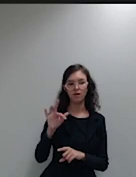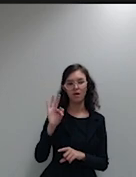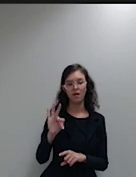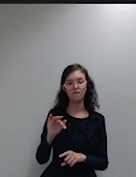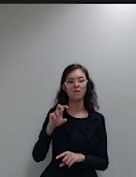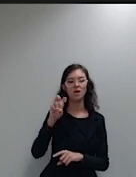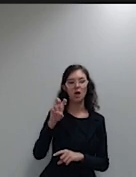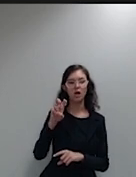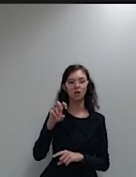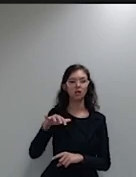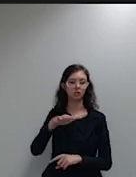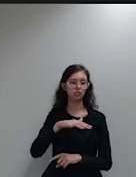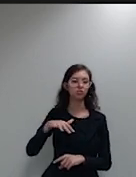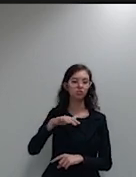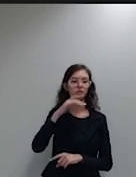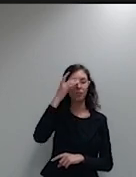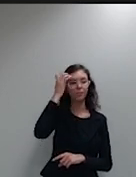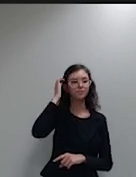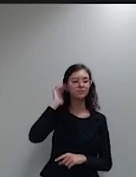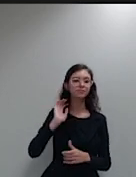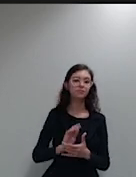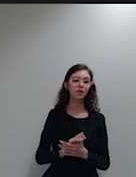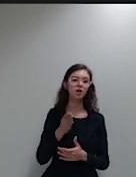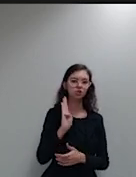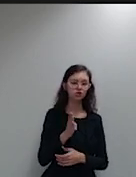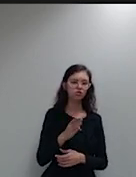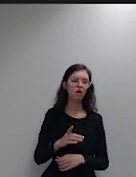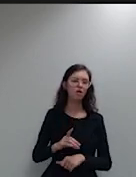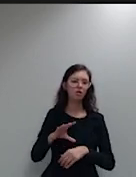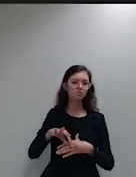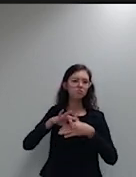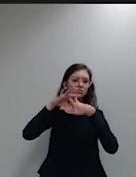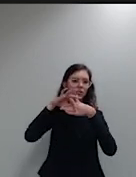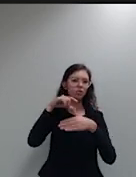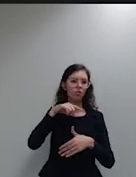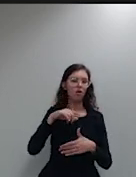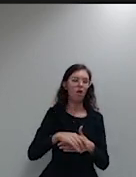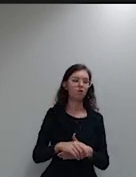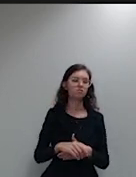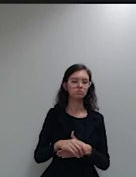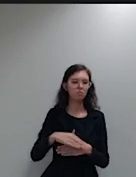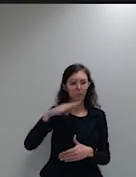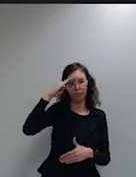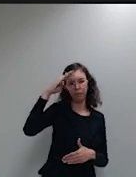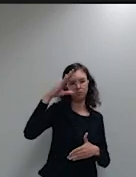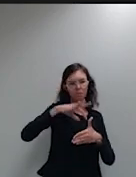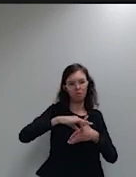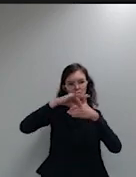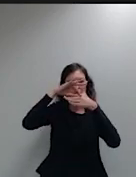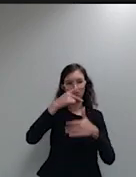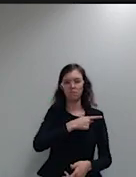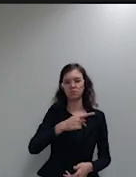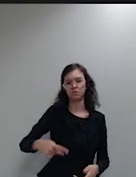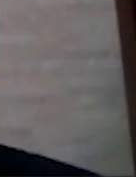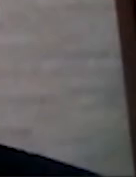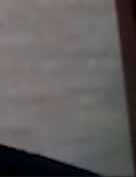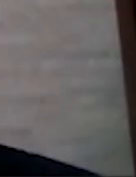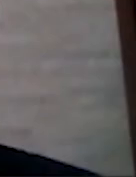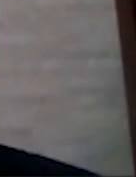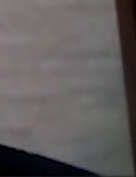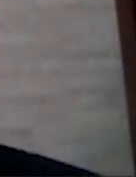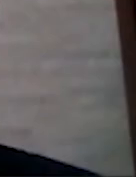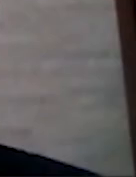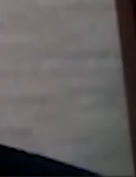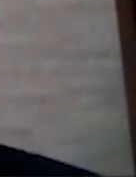Vale da autorização de busca dada pela e sócia de uma das empresas que estava sendo investigada no âmbito da operação Mata Norte